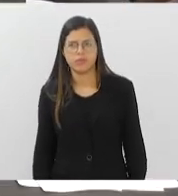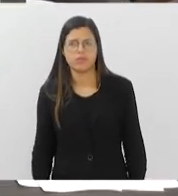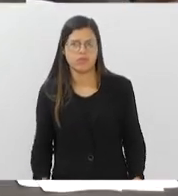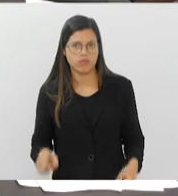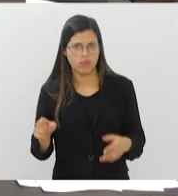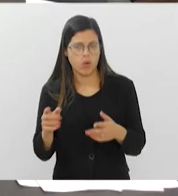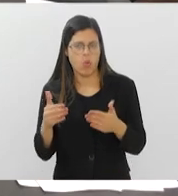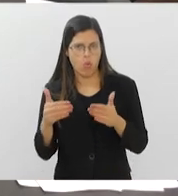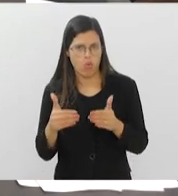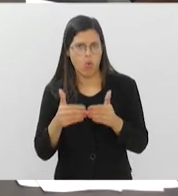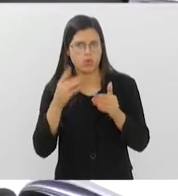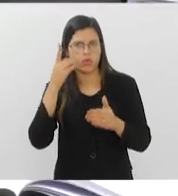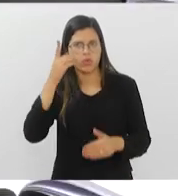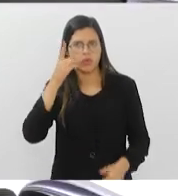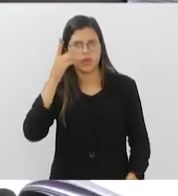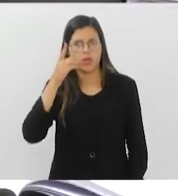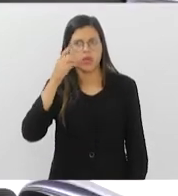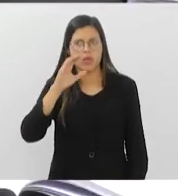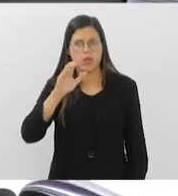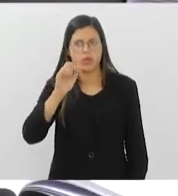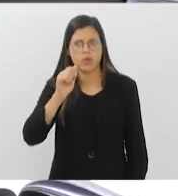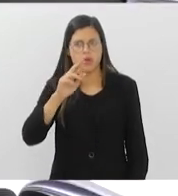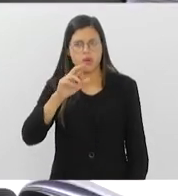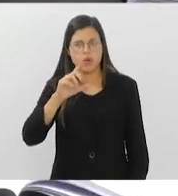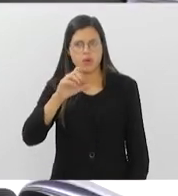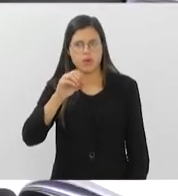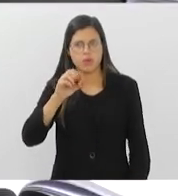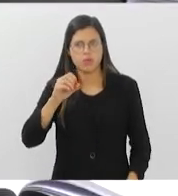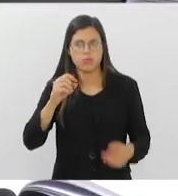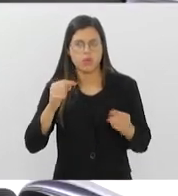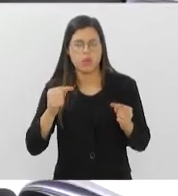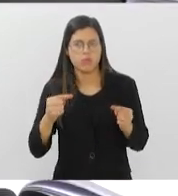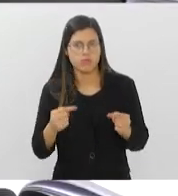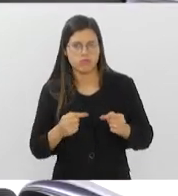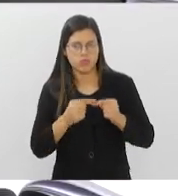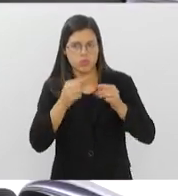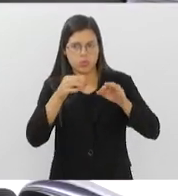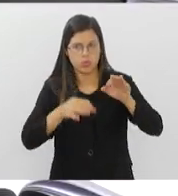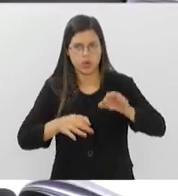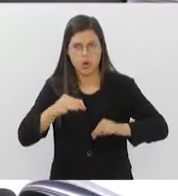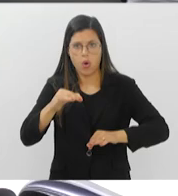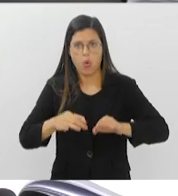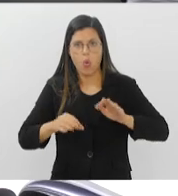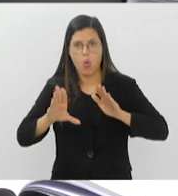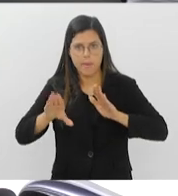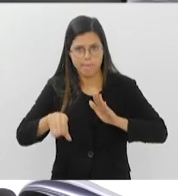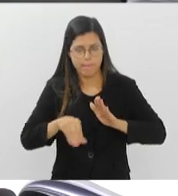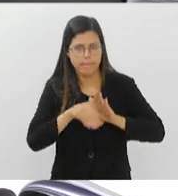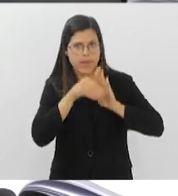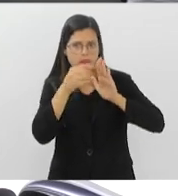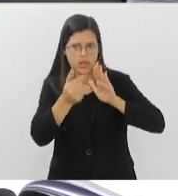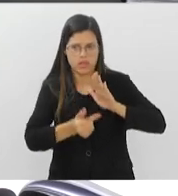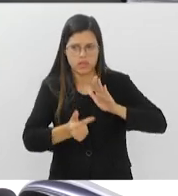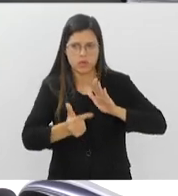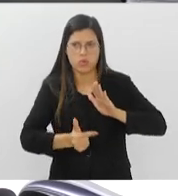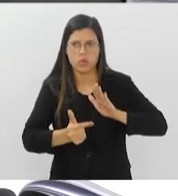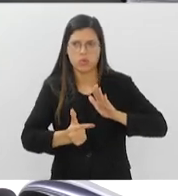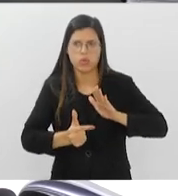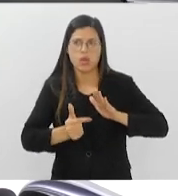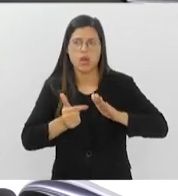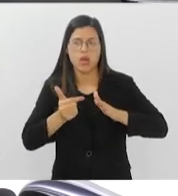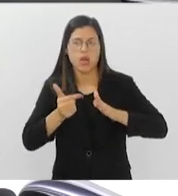Mink, eu vou acompanhar a juridicidade com uma subemenda à emenda. O Fundo